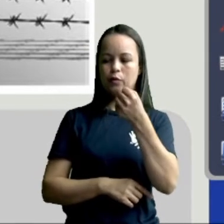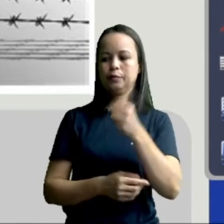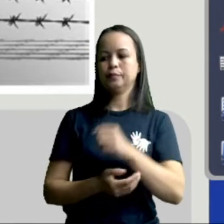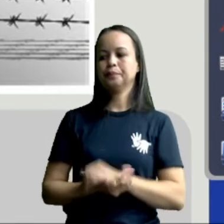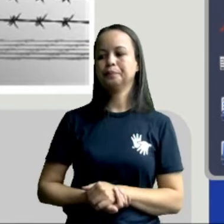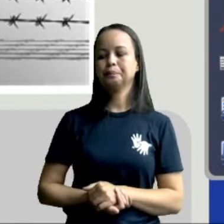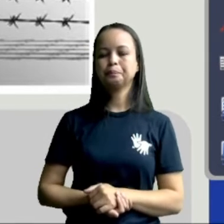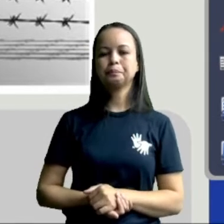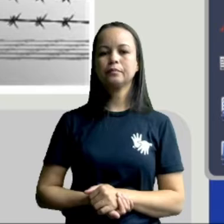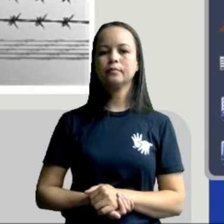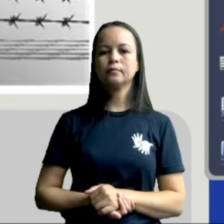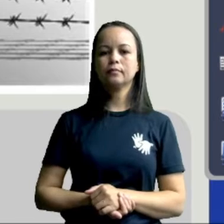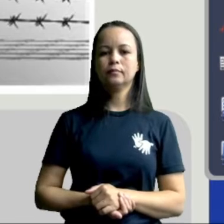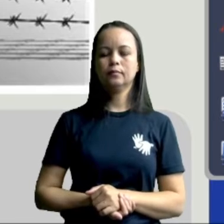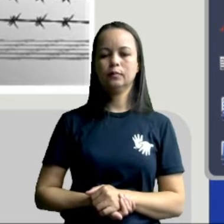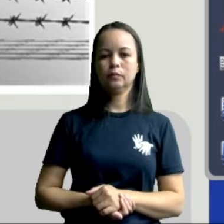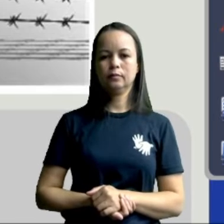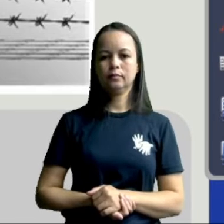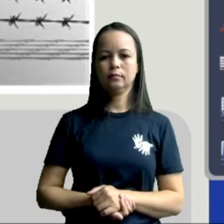148.